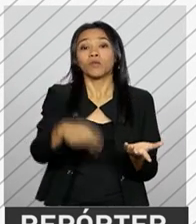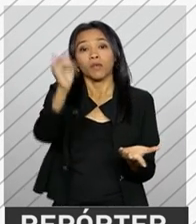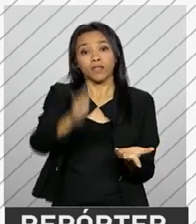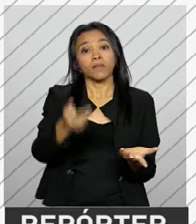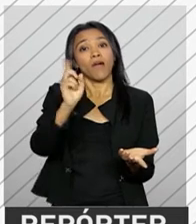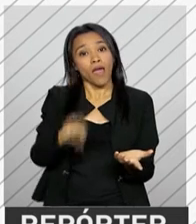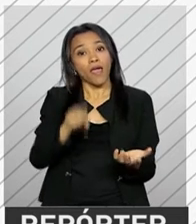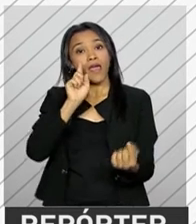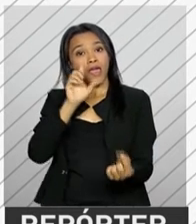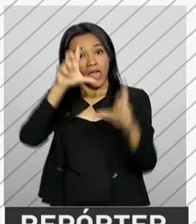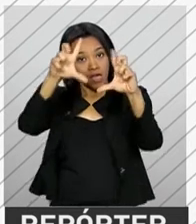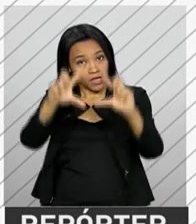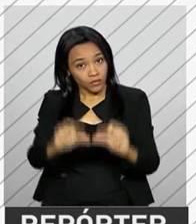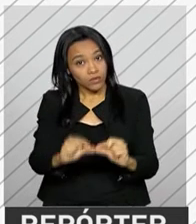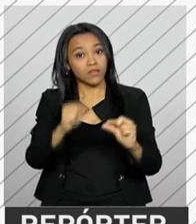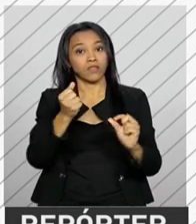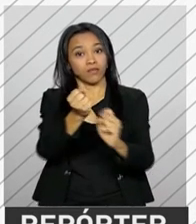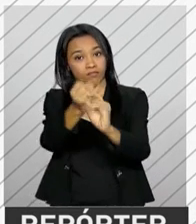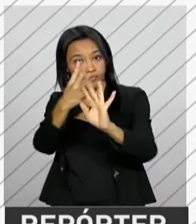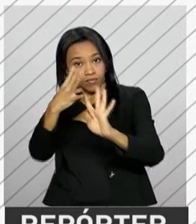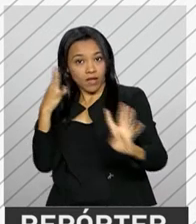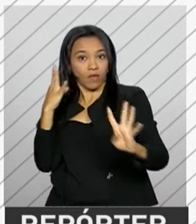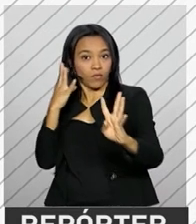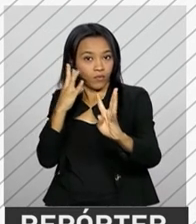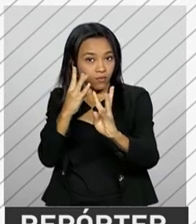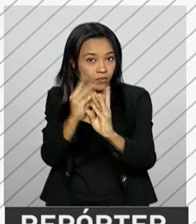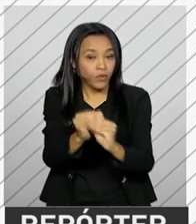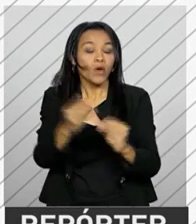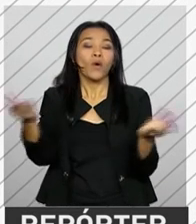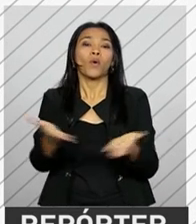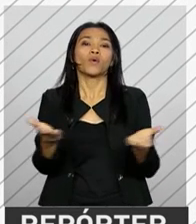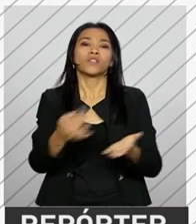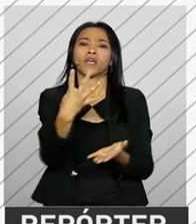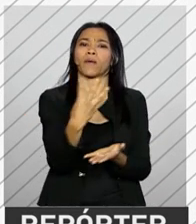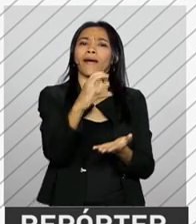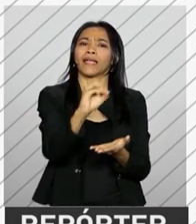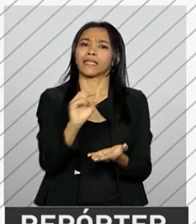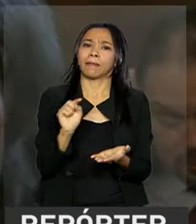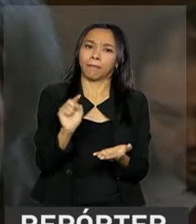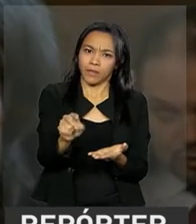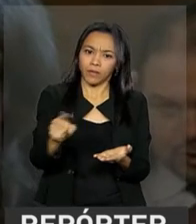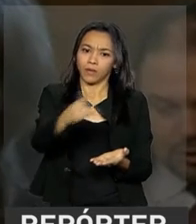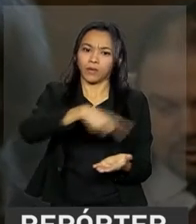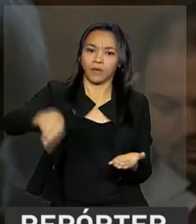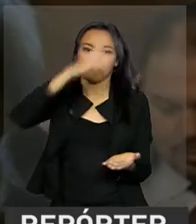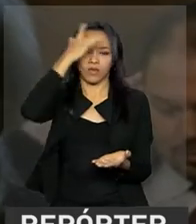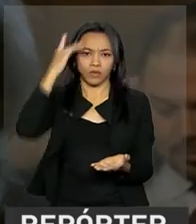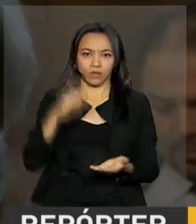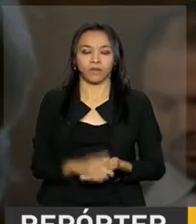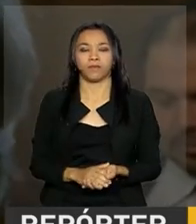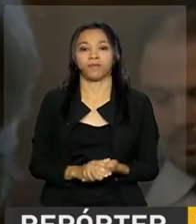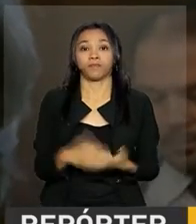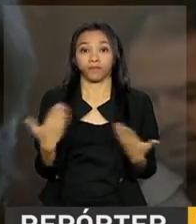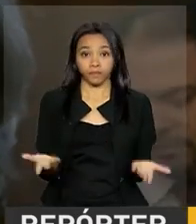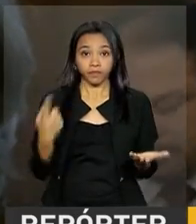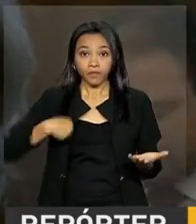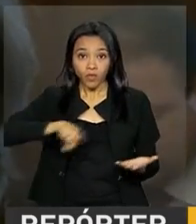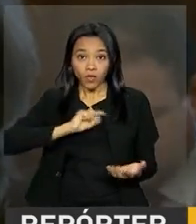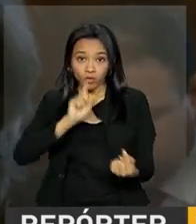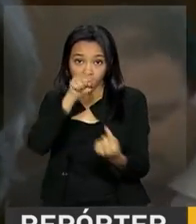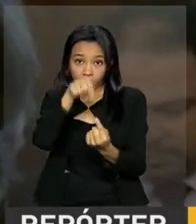a fila de espera por um órgão que hoje é de mais de 40 mil pacientes nosso objetivo principal agora